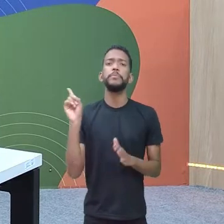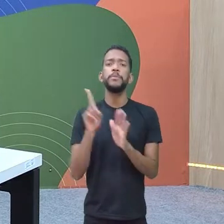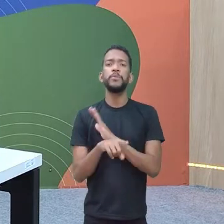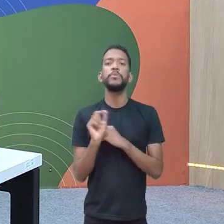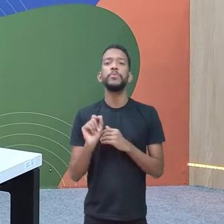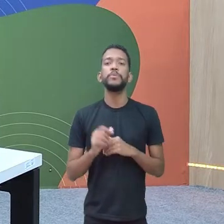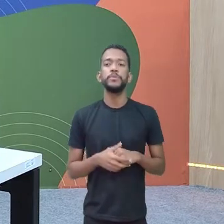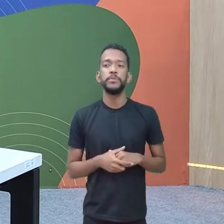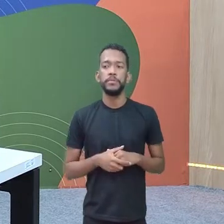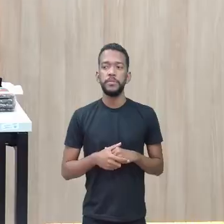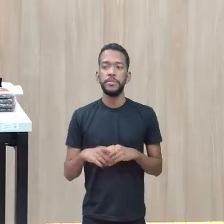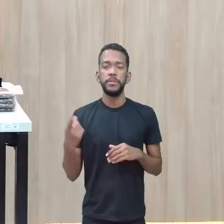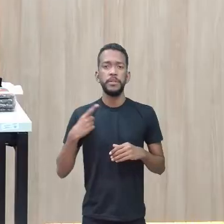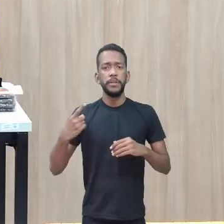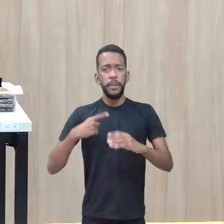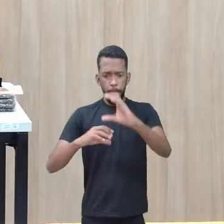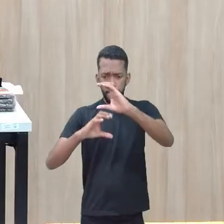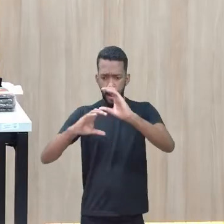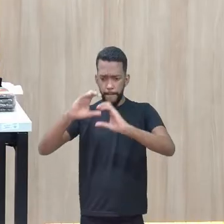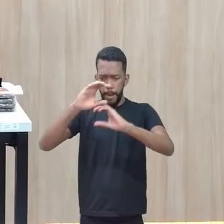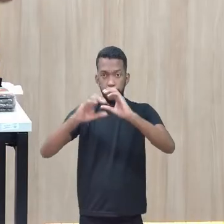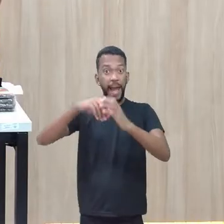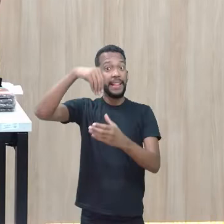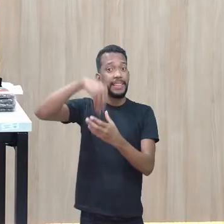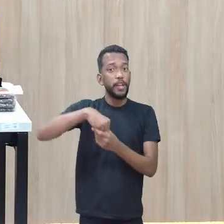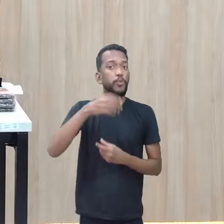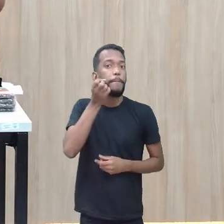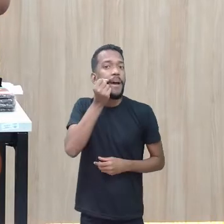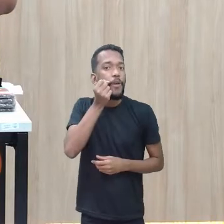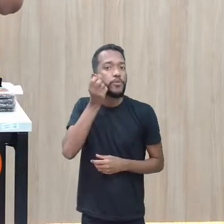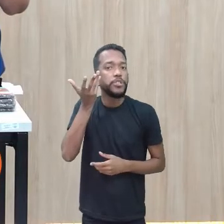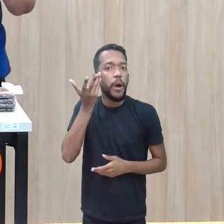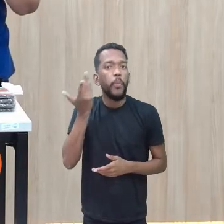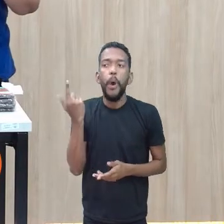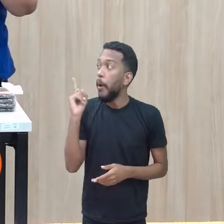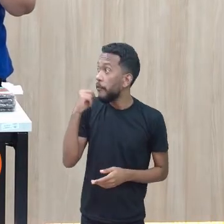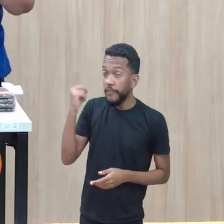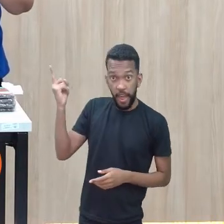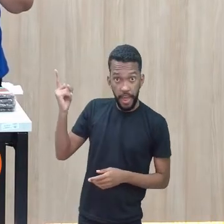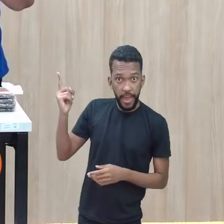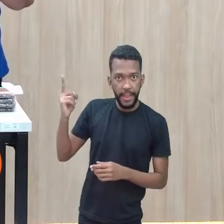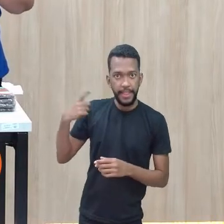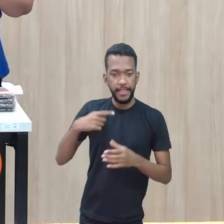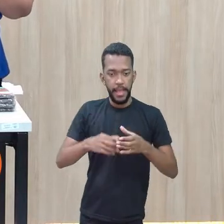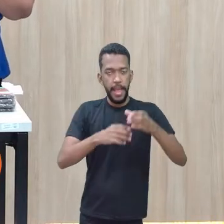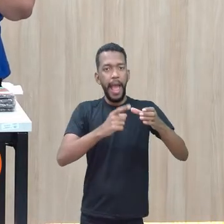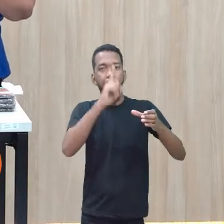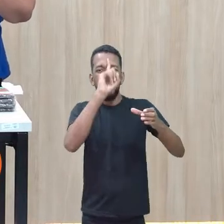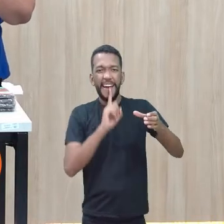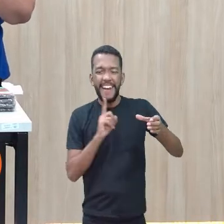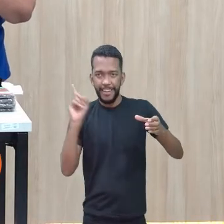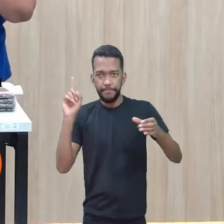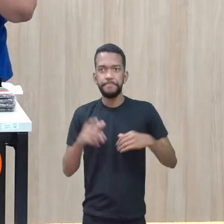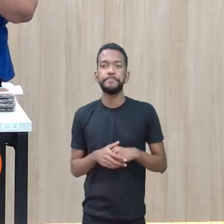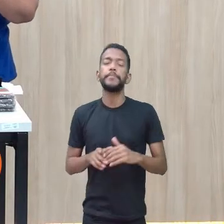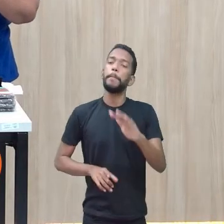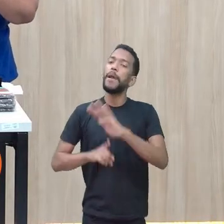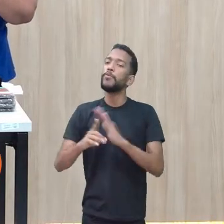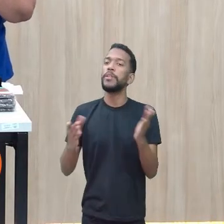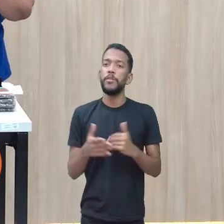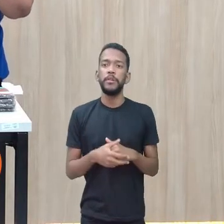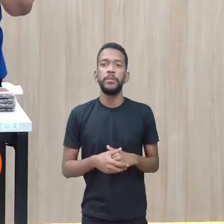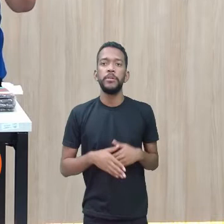checkpoint? Quantas fases tem no suco de maracujá? E já está aqui o suco de maracujá. Qual é a outra